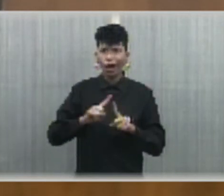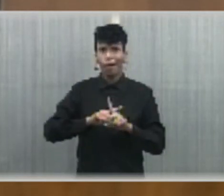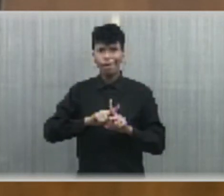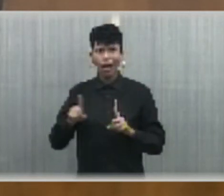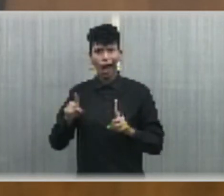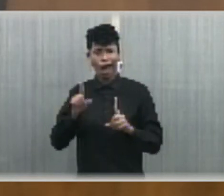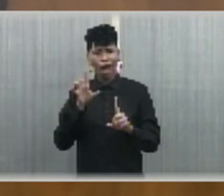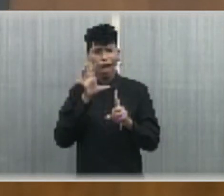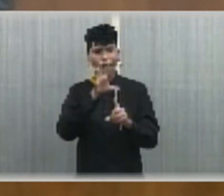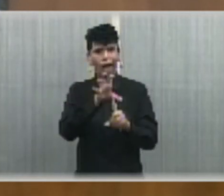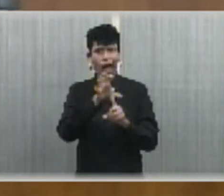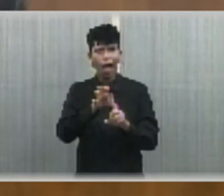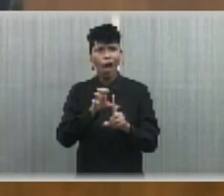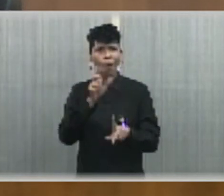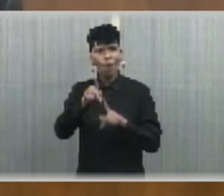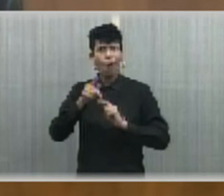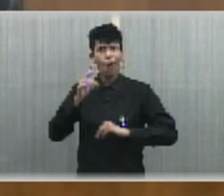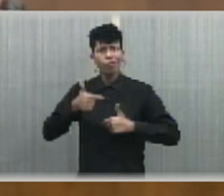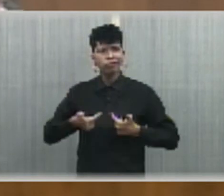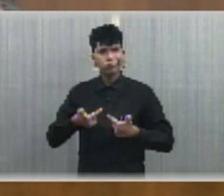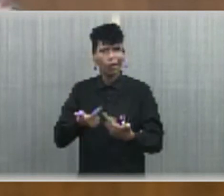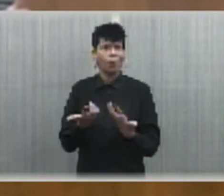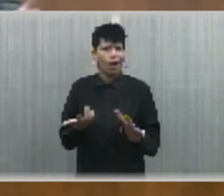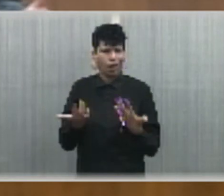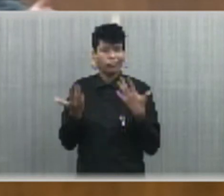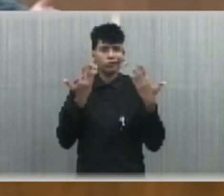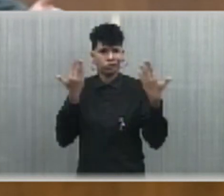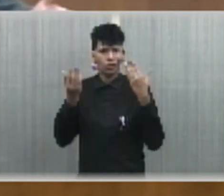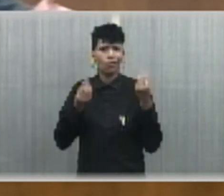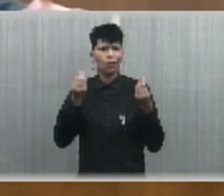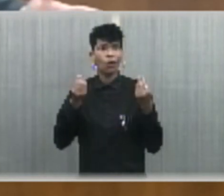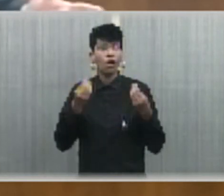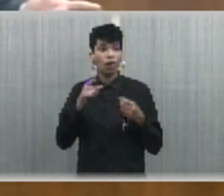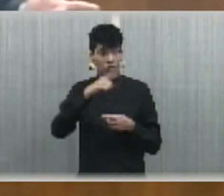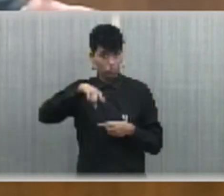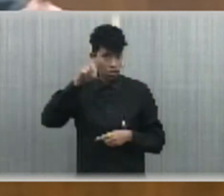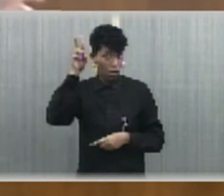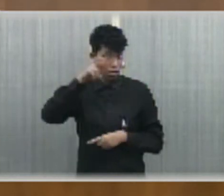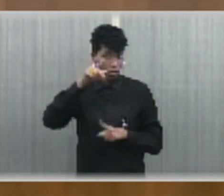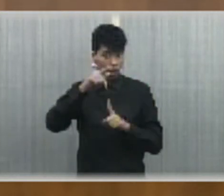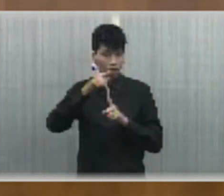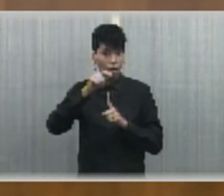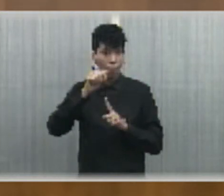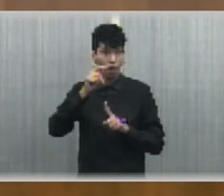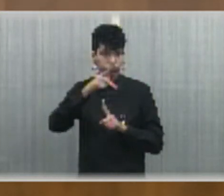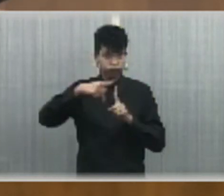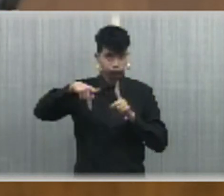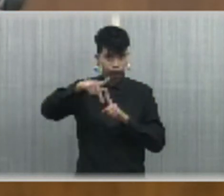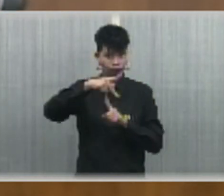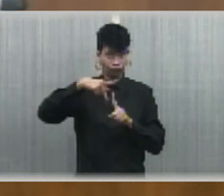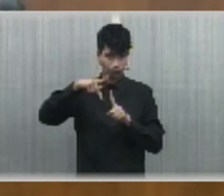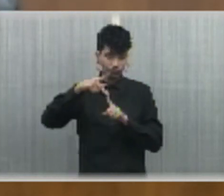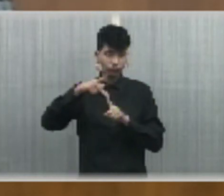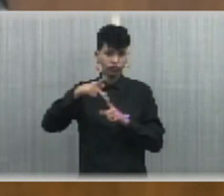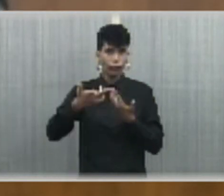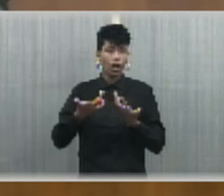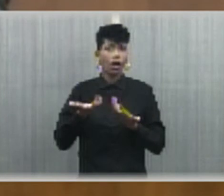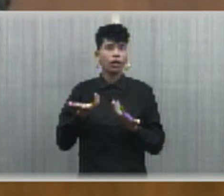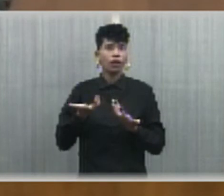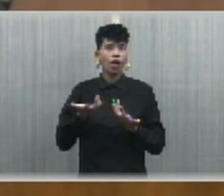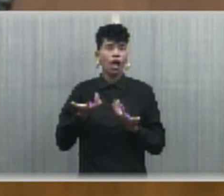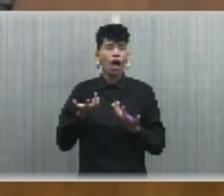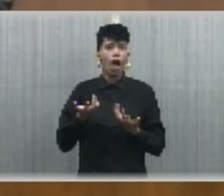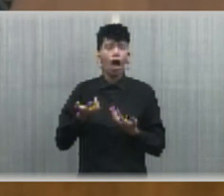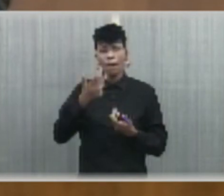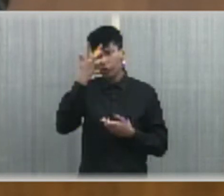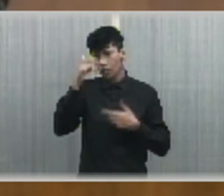trabalhadores. Quem não lembra da reforma da Previdência? Está aí os funcionários aposentados do nosso